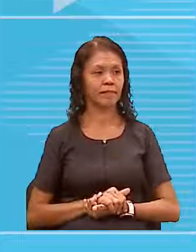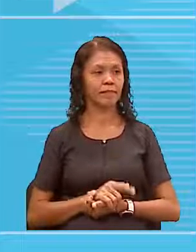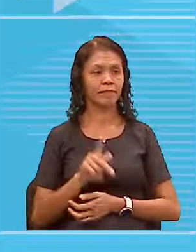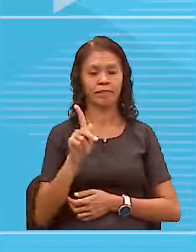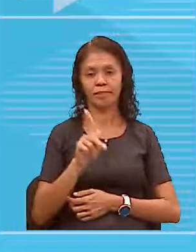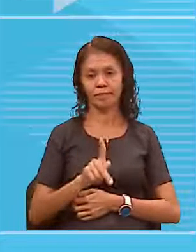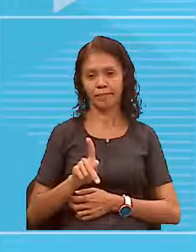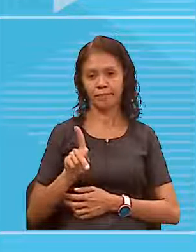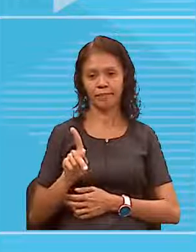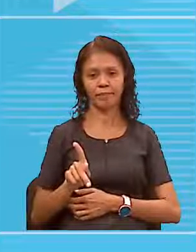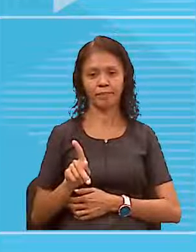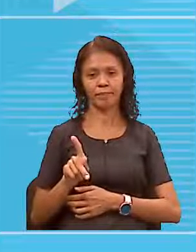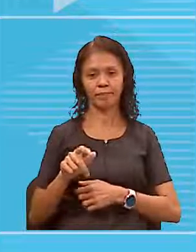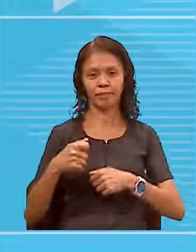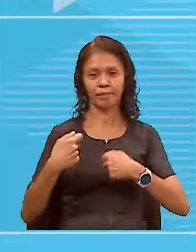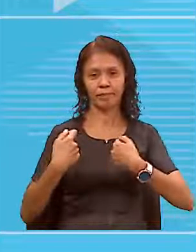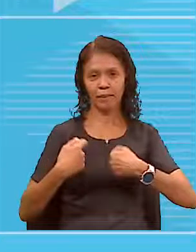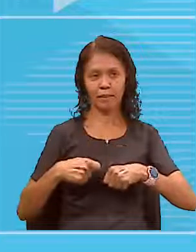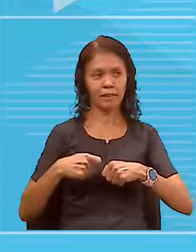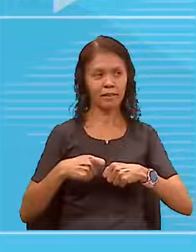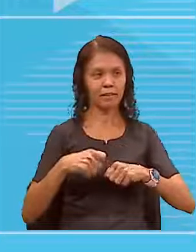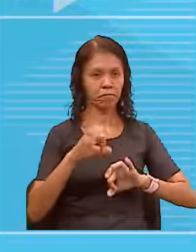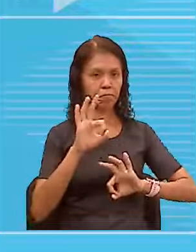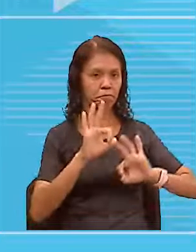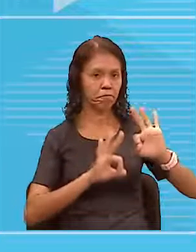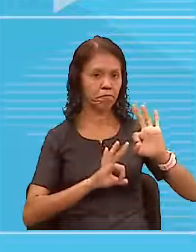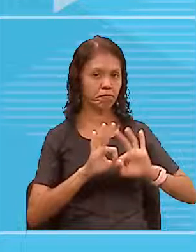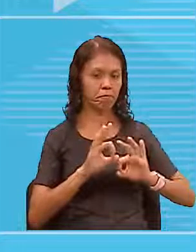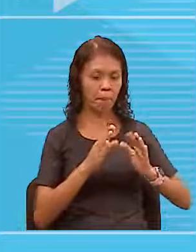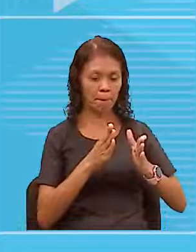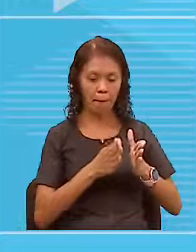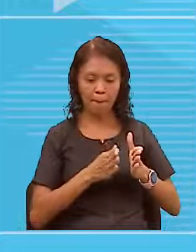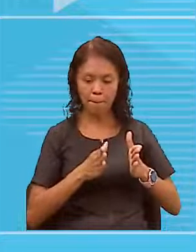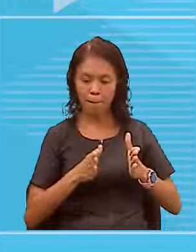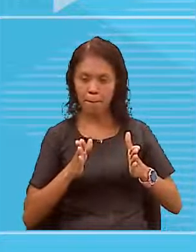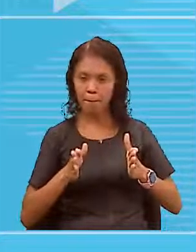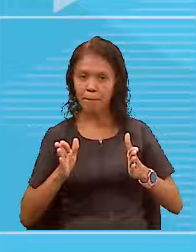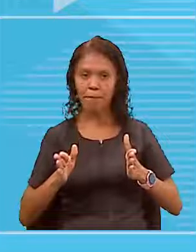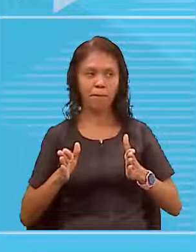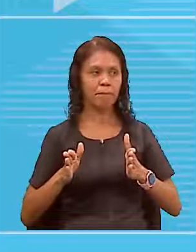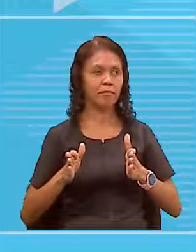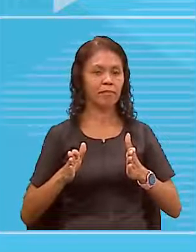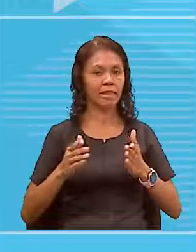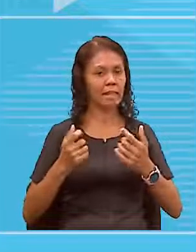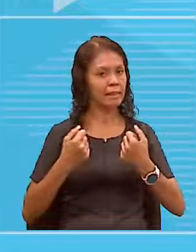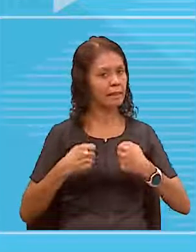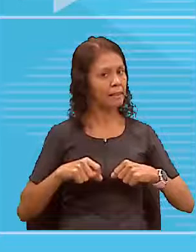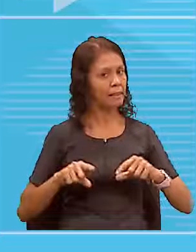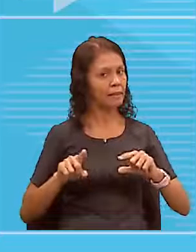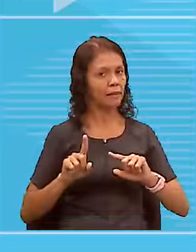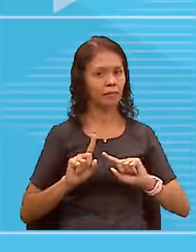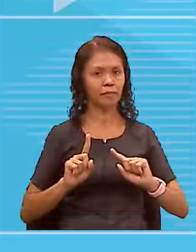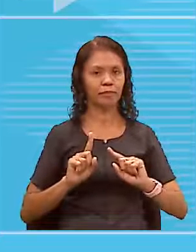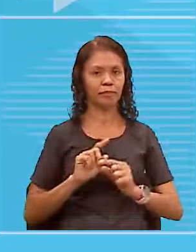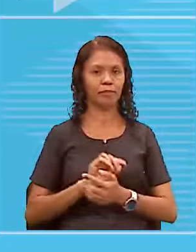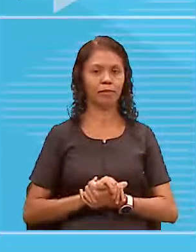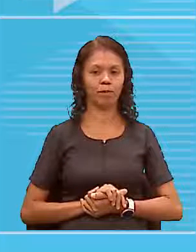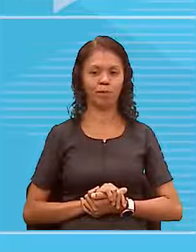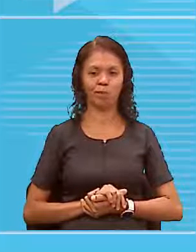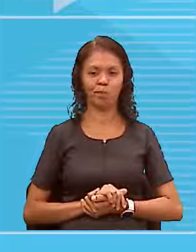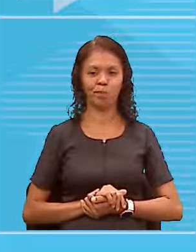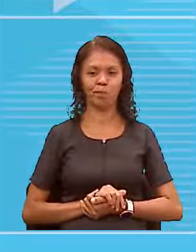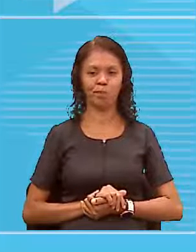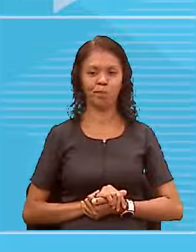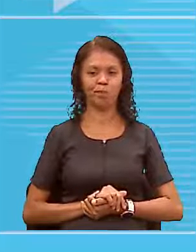Professor, eu preciso colocar em ordem? Em rol? Não. Não se faz necessário, meu